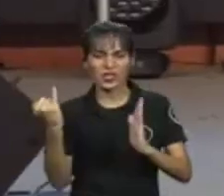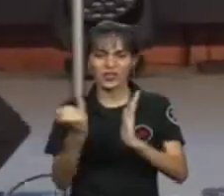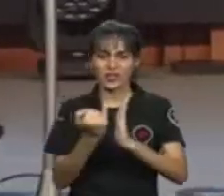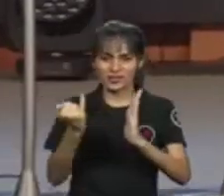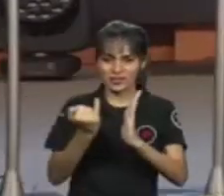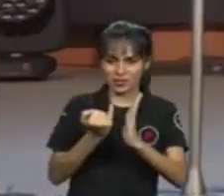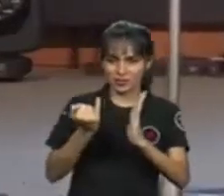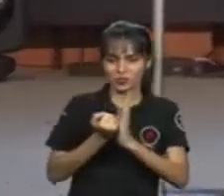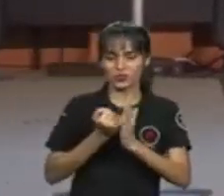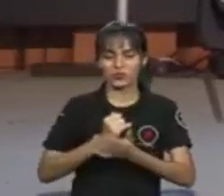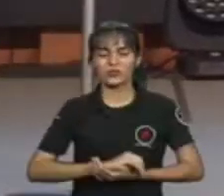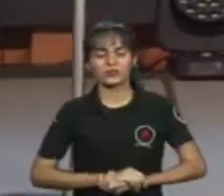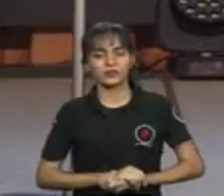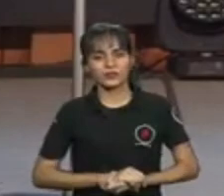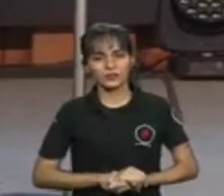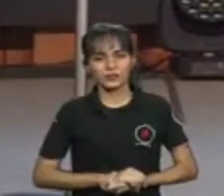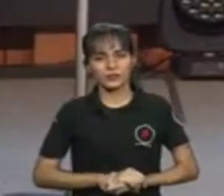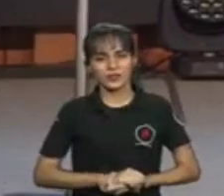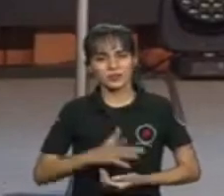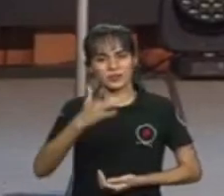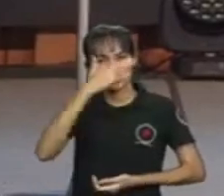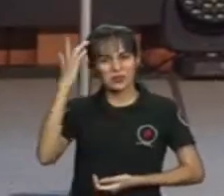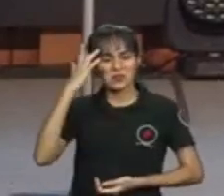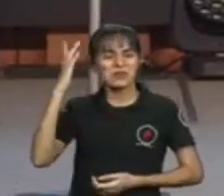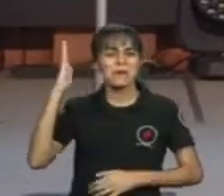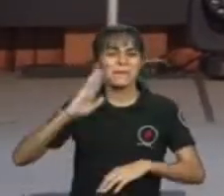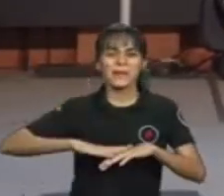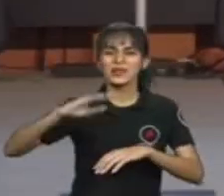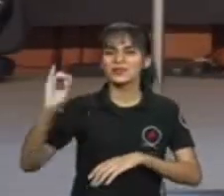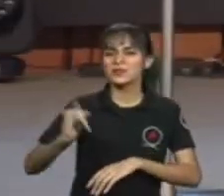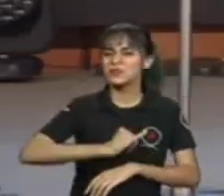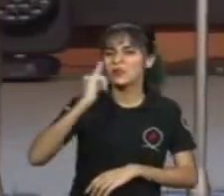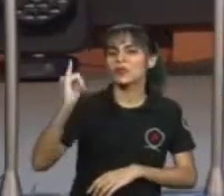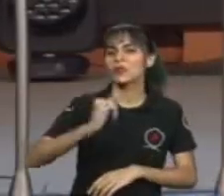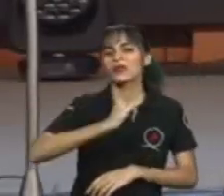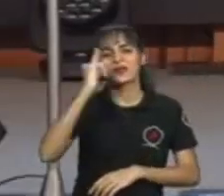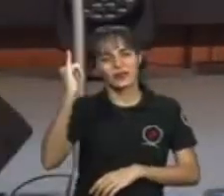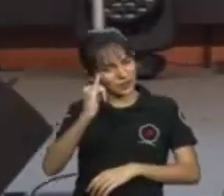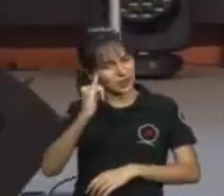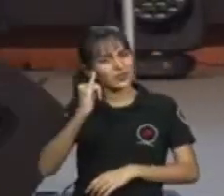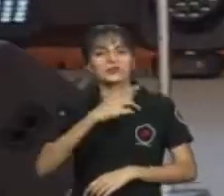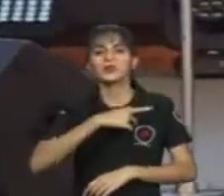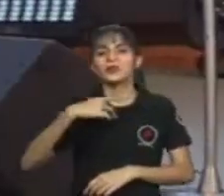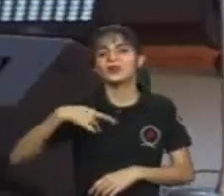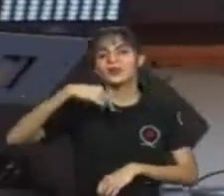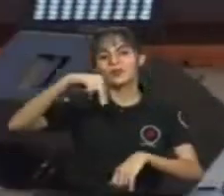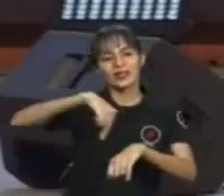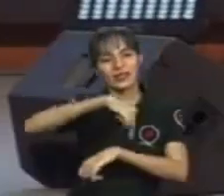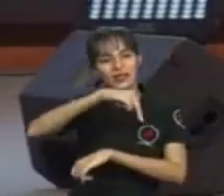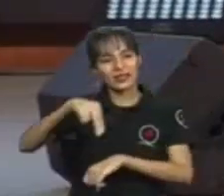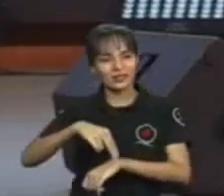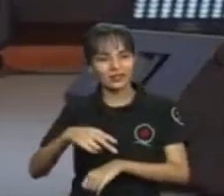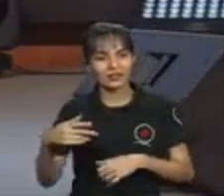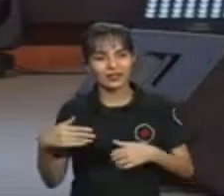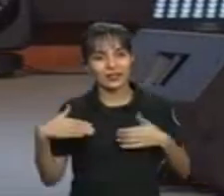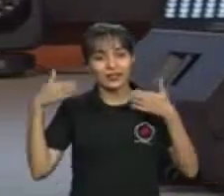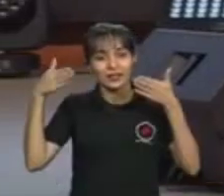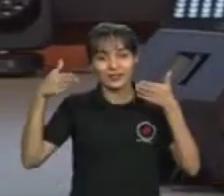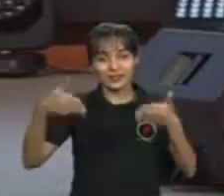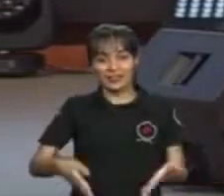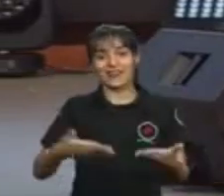mais importantes intercessoras da nossa nação. Eu até brinco com ela porque eu falo que eu acabei de chegar e já sentei na